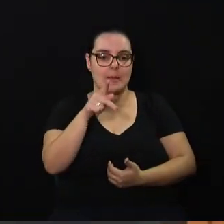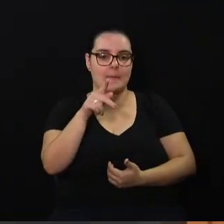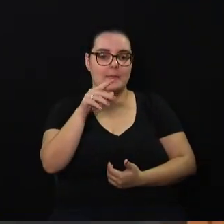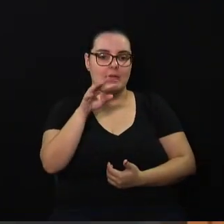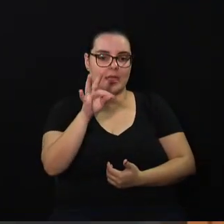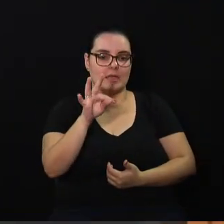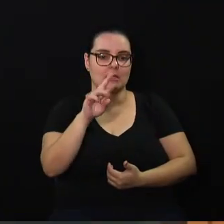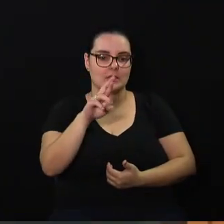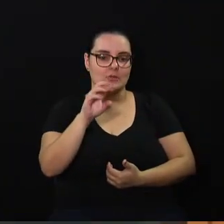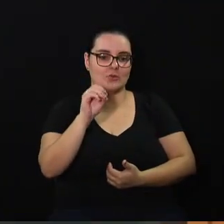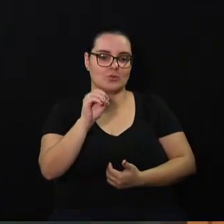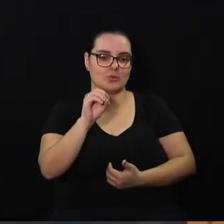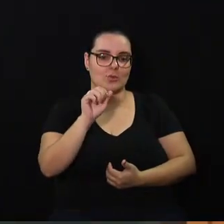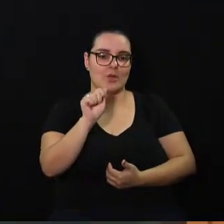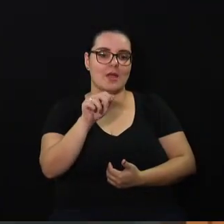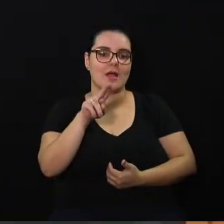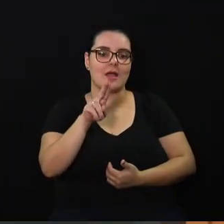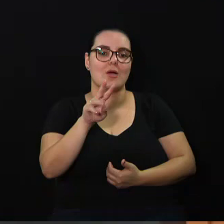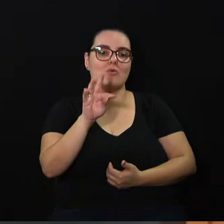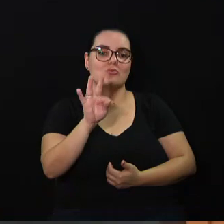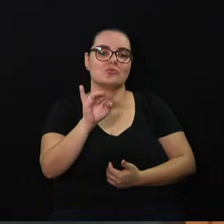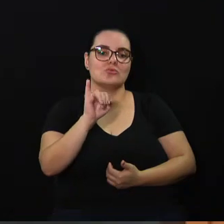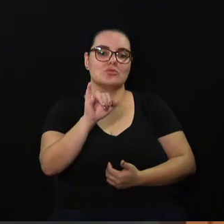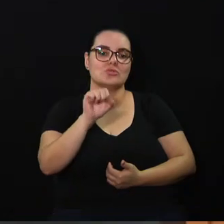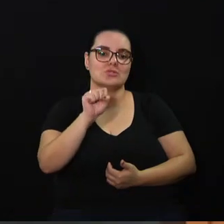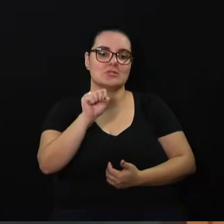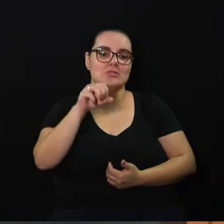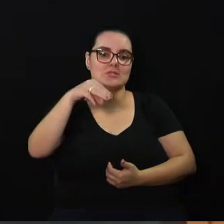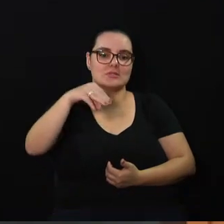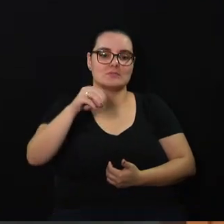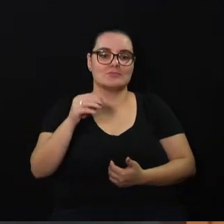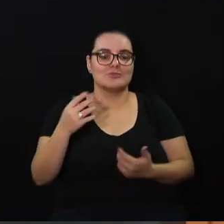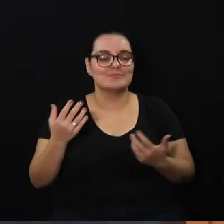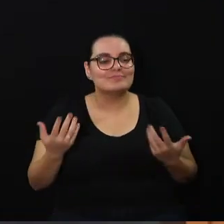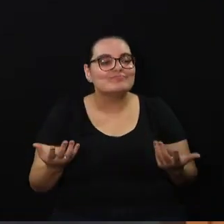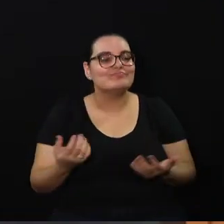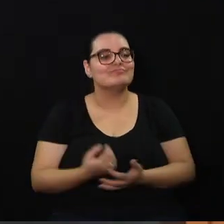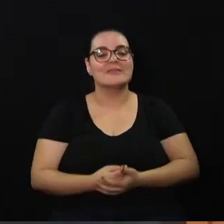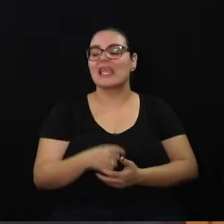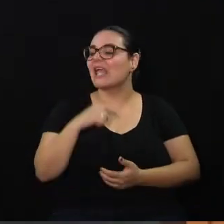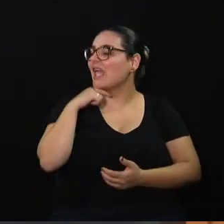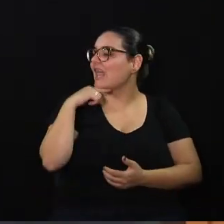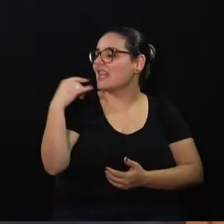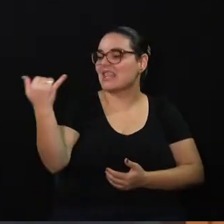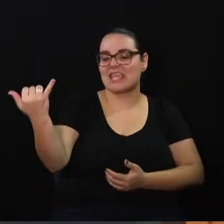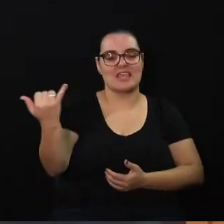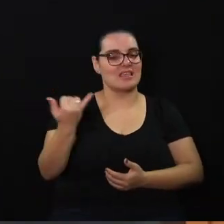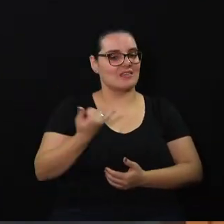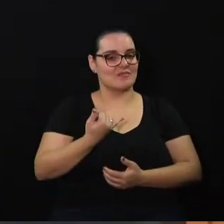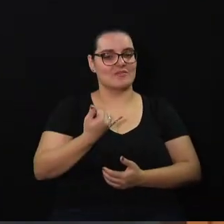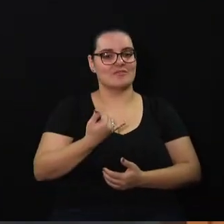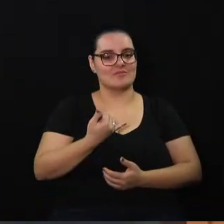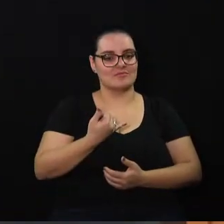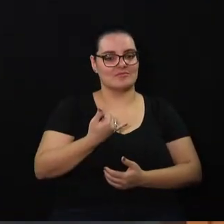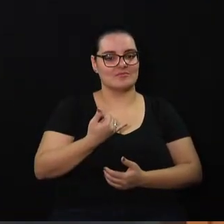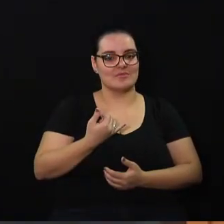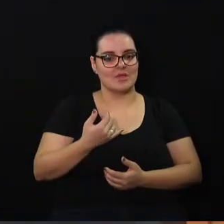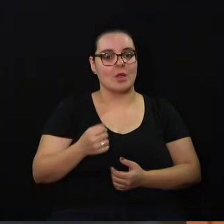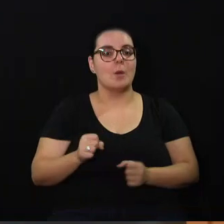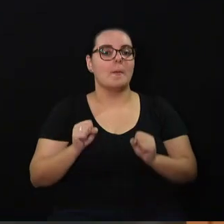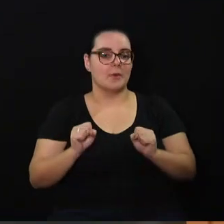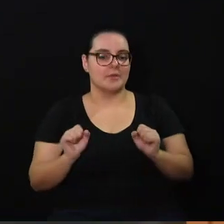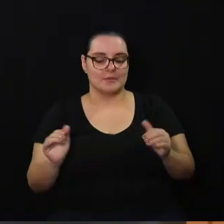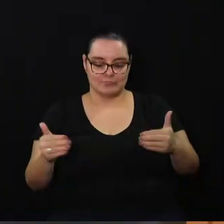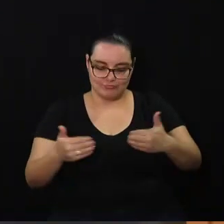isso ninguém me disse também que essas crianças poderiam ter esse autismo regressivo